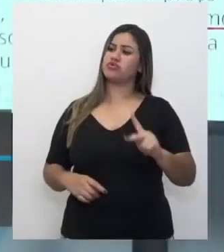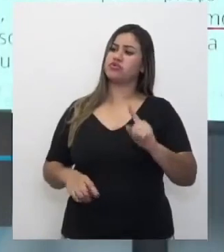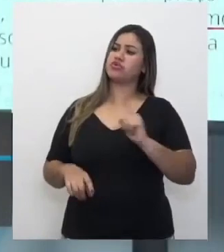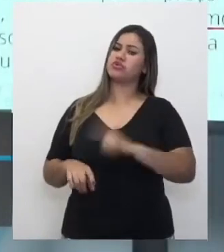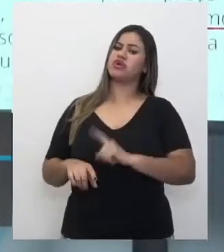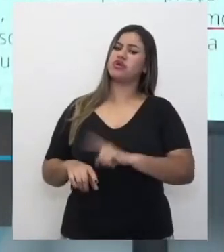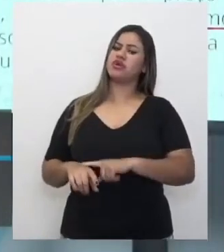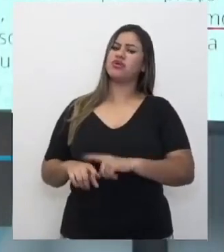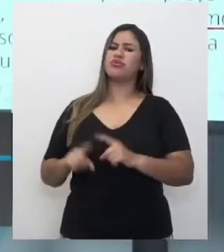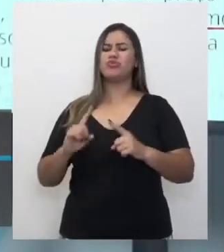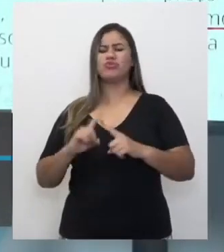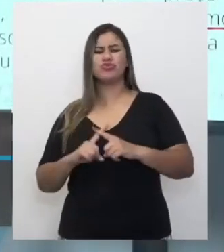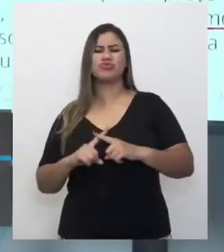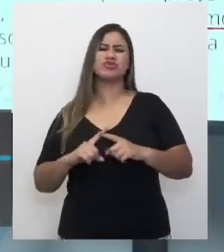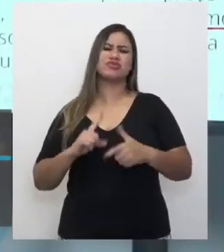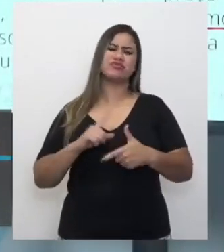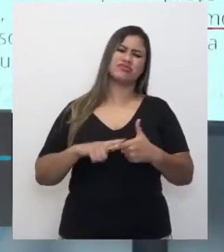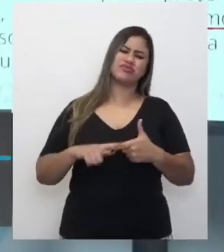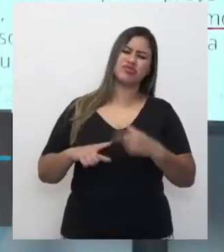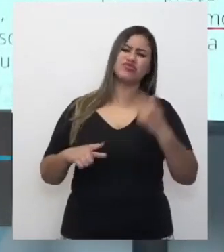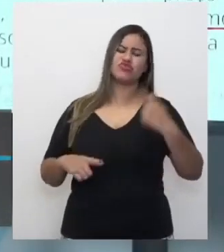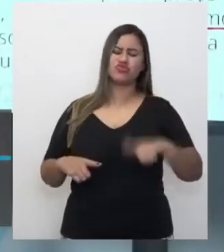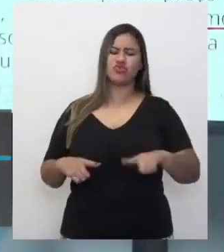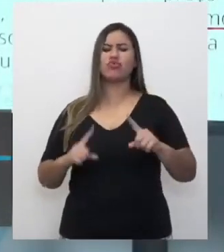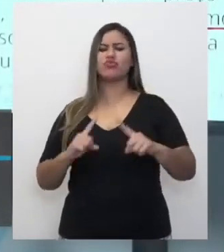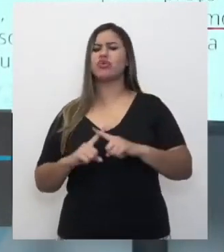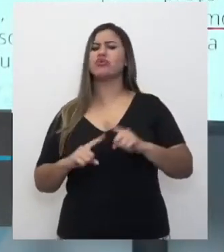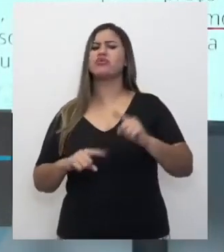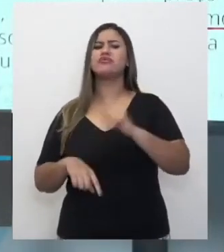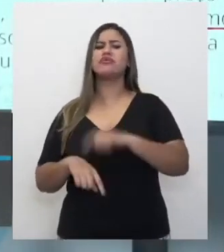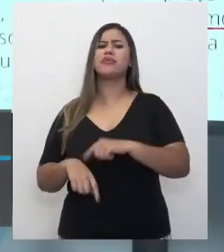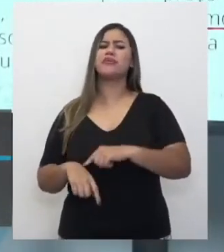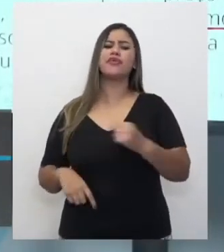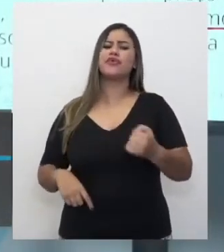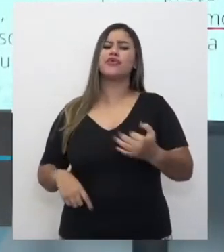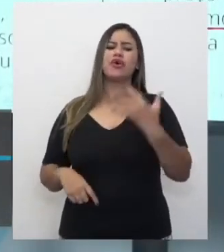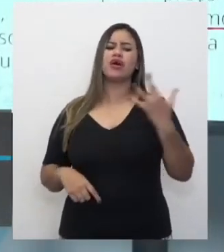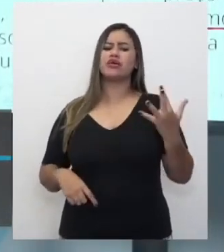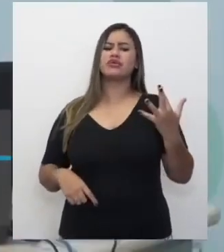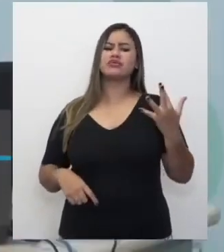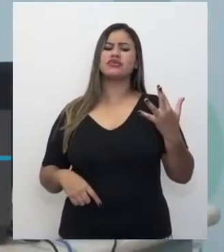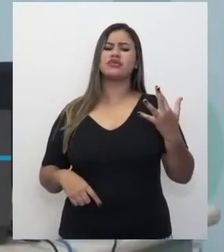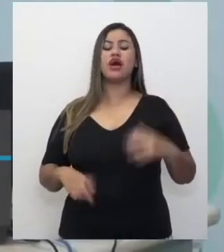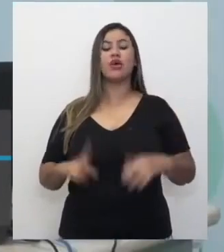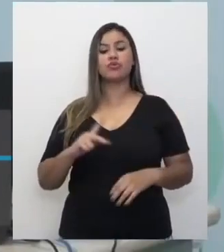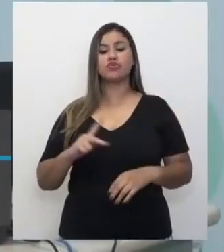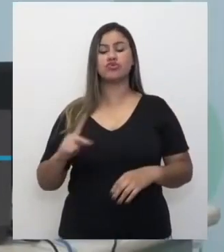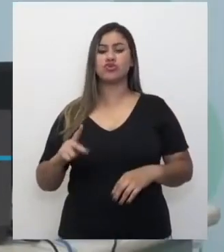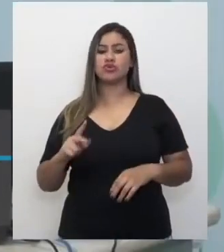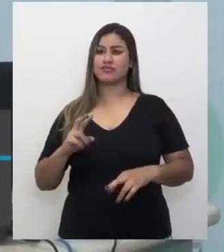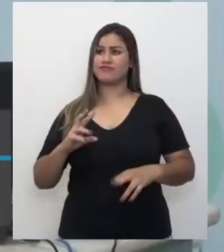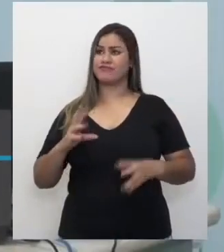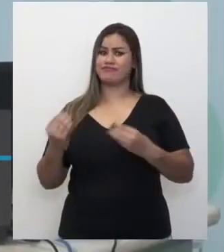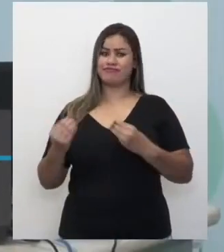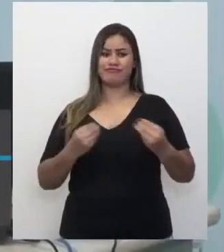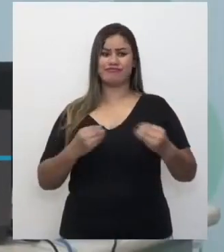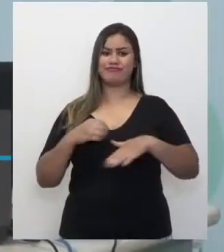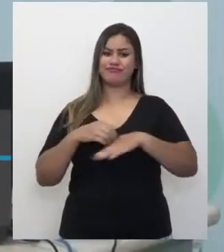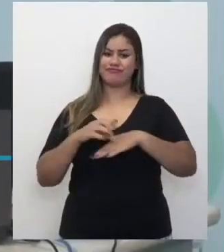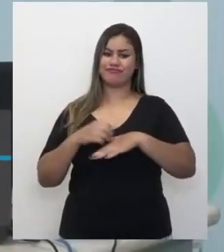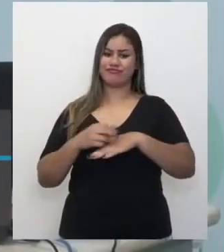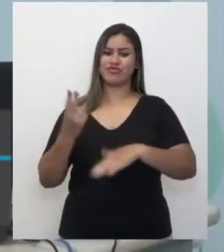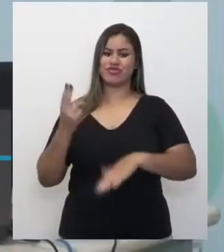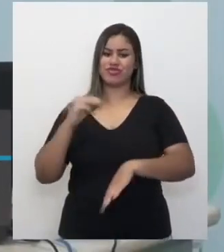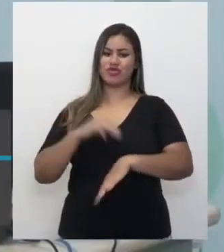vão ter que fazer multiplicação, divisão, depois mais uma multiplicação. Quanto tempo você vai dar para essa atividade? Professora Roberta, depois de todas essas dicas,